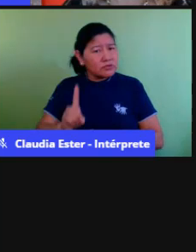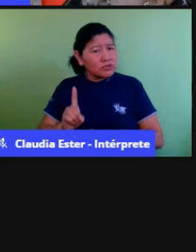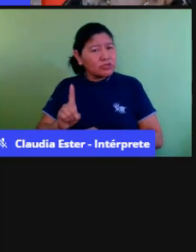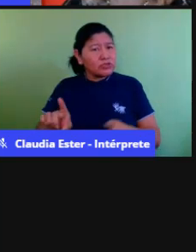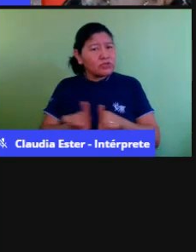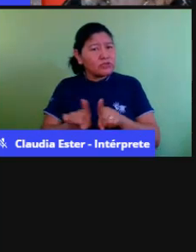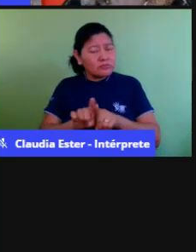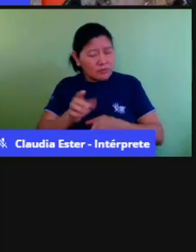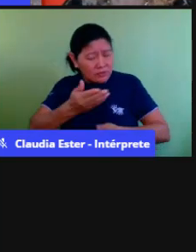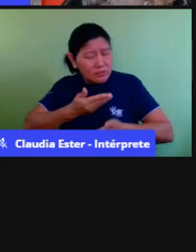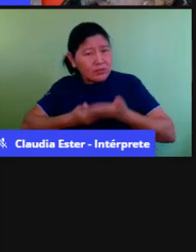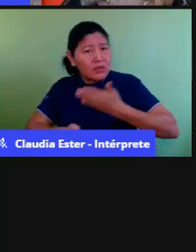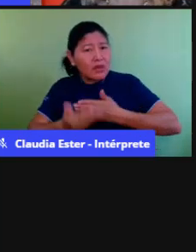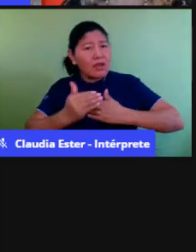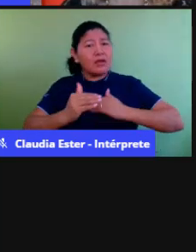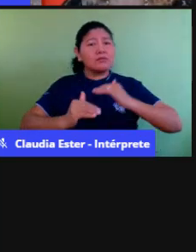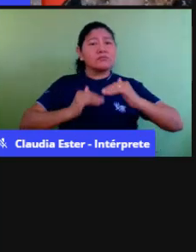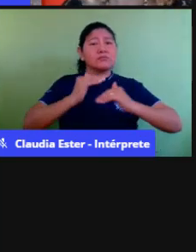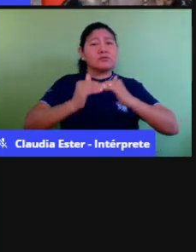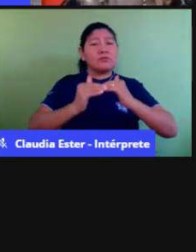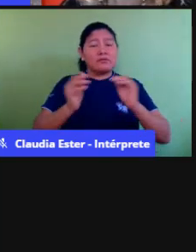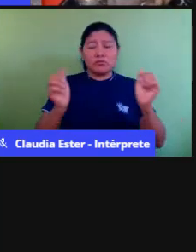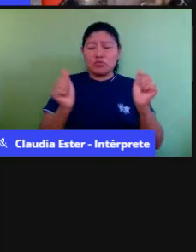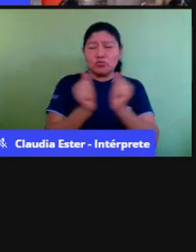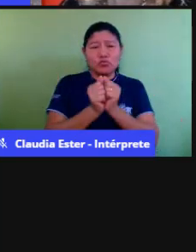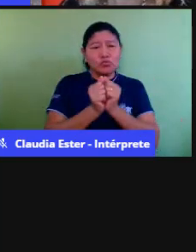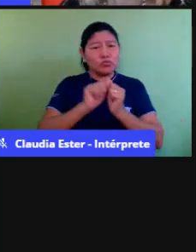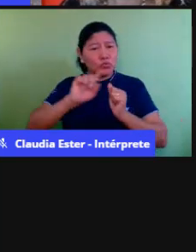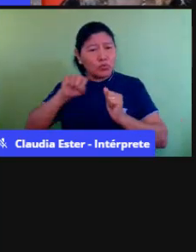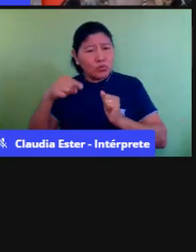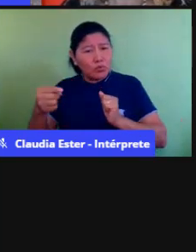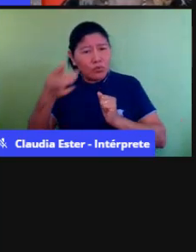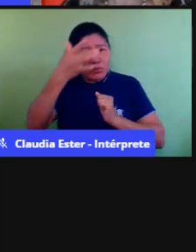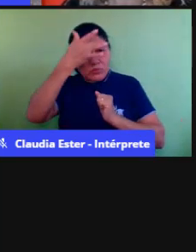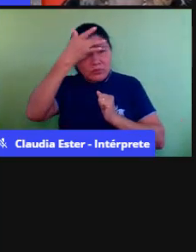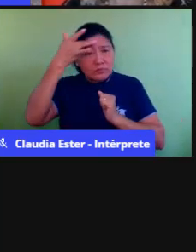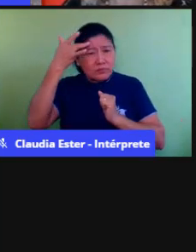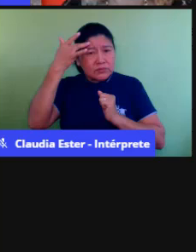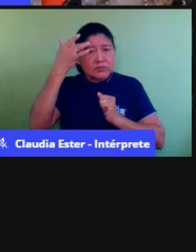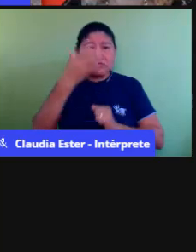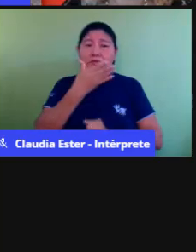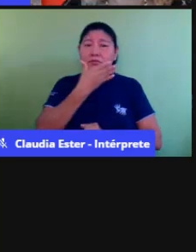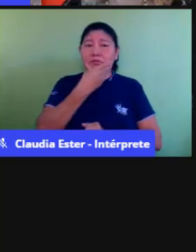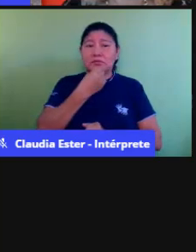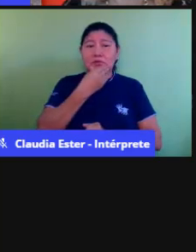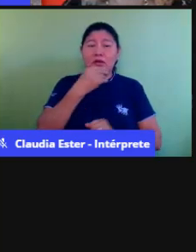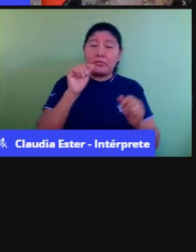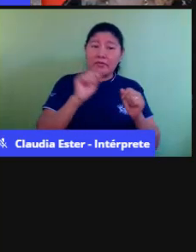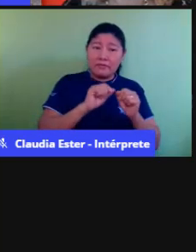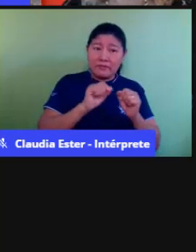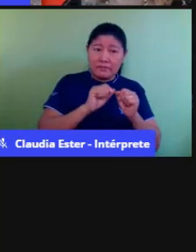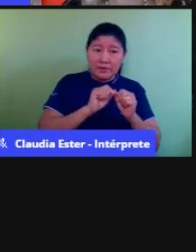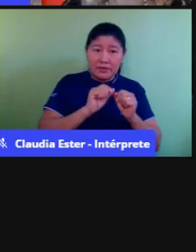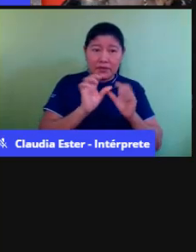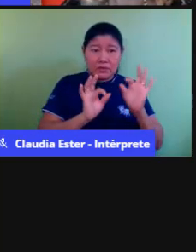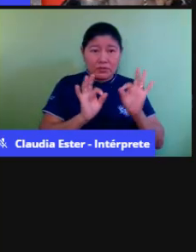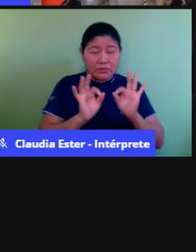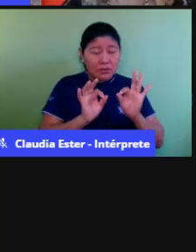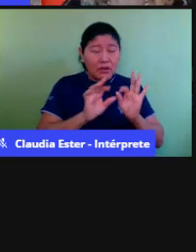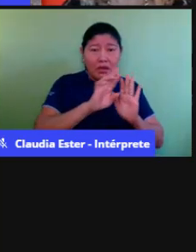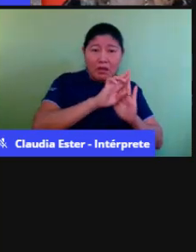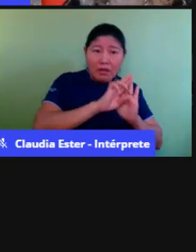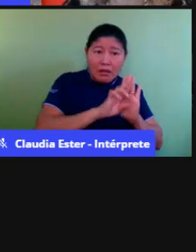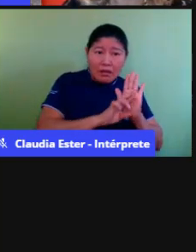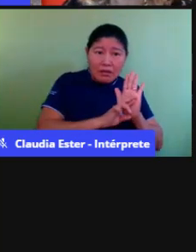o outro. Em uma conferência que ele fez em 1990 na cidade de Reggio Emília,